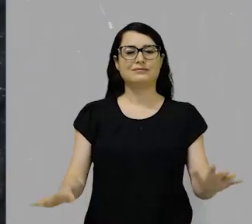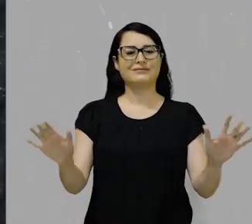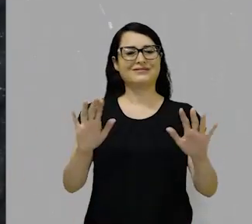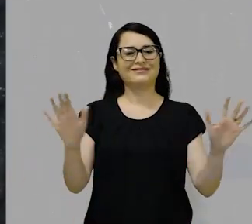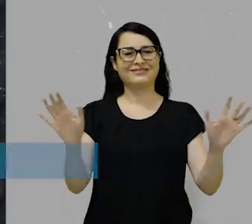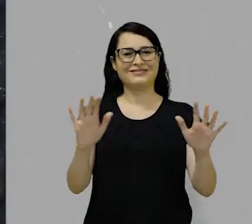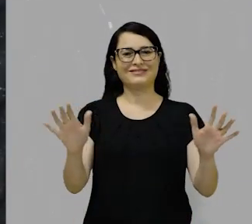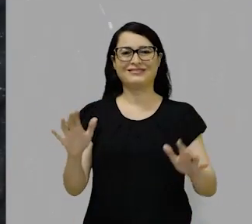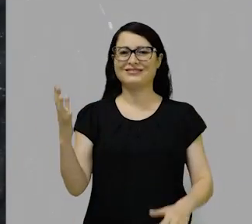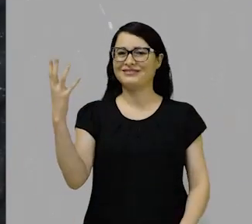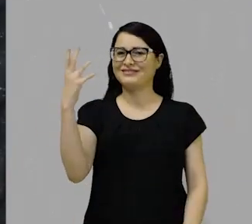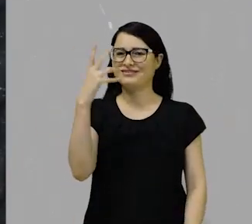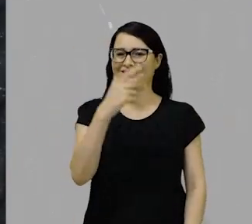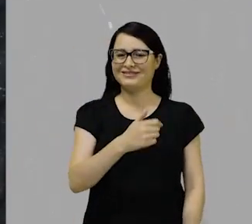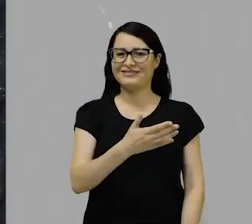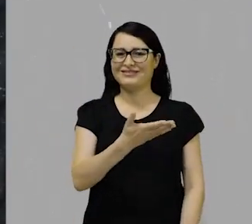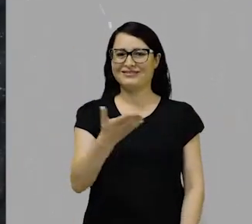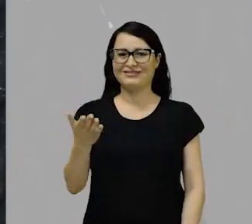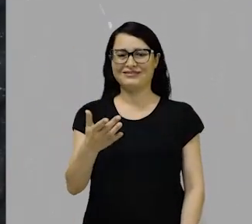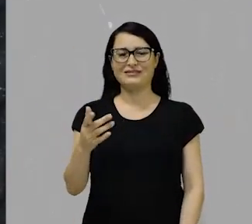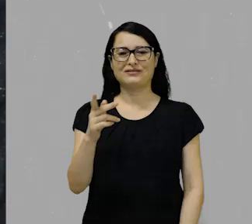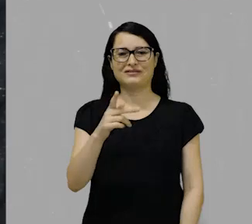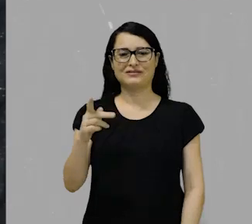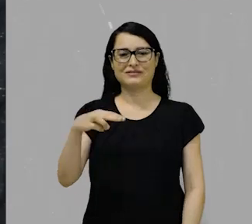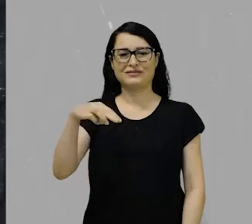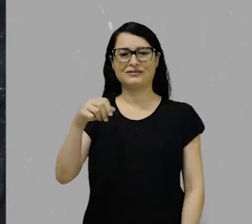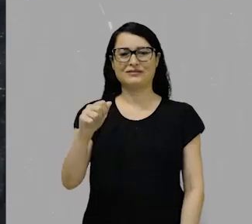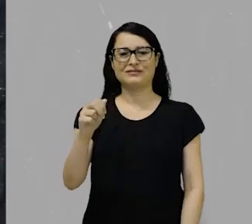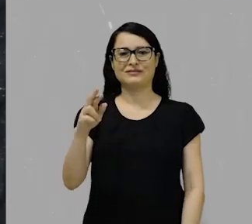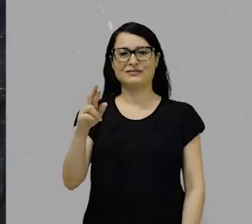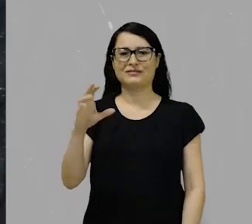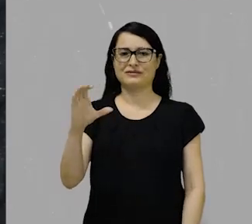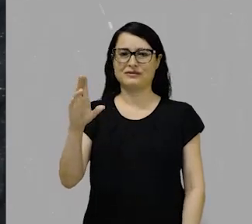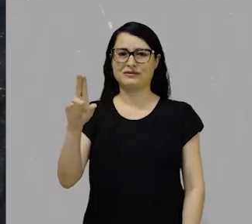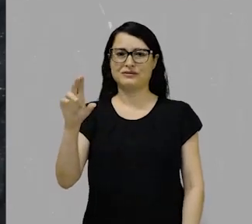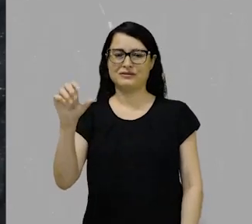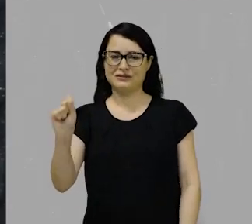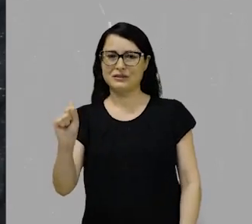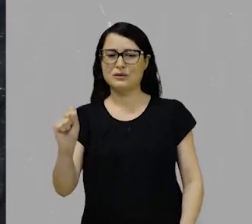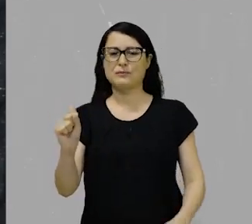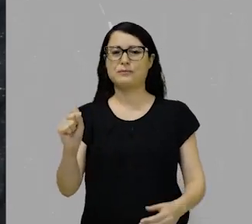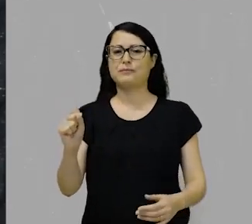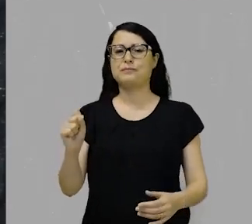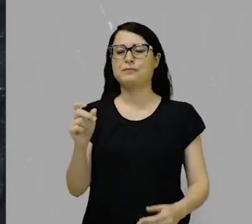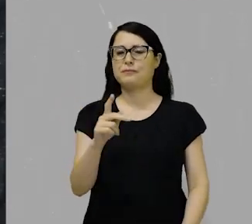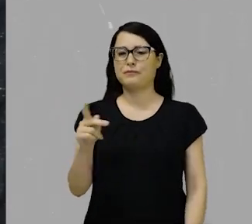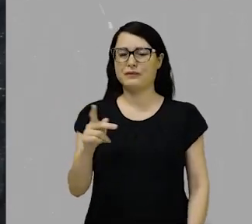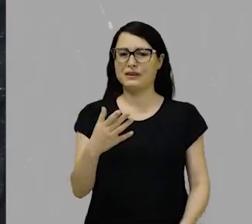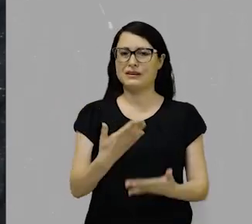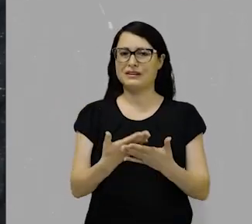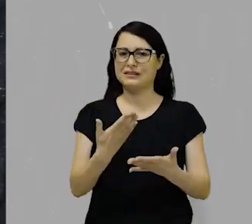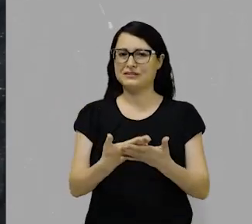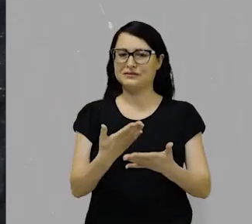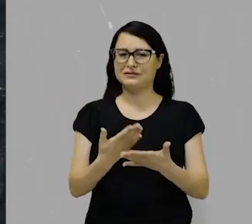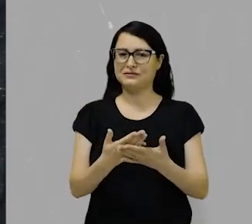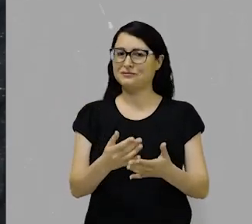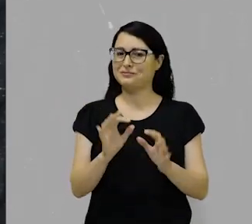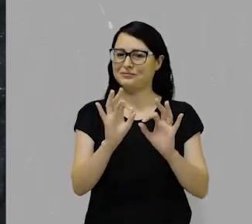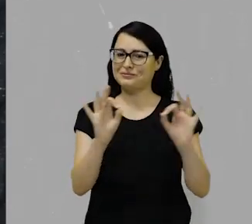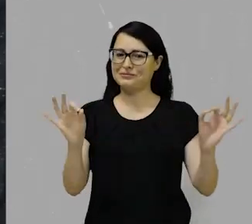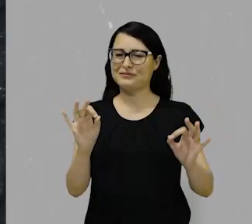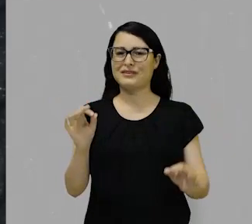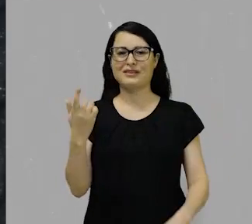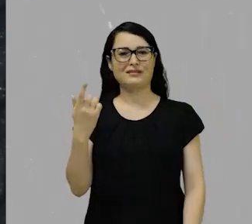Fala, galerinha bonita! Professor Marcos Cunha com vocês, ó, para mais uma aula massa de geografia,